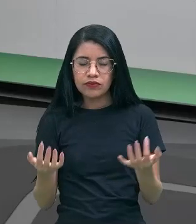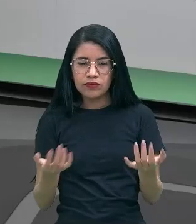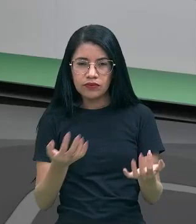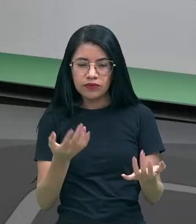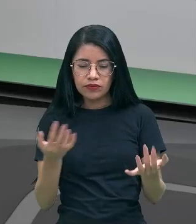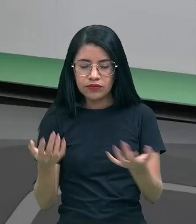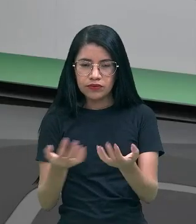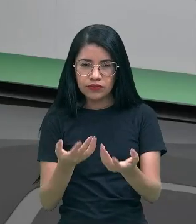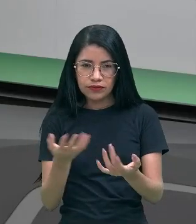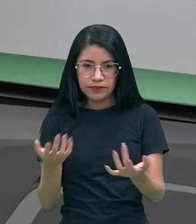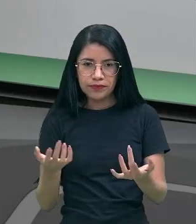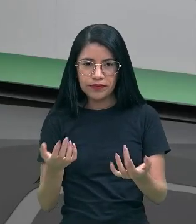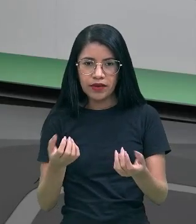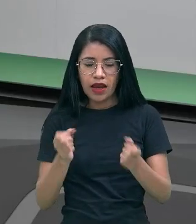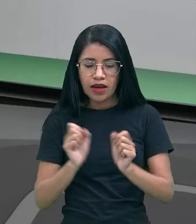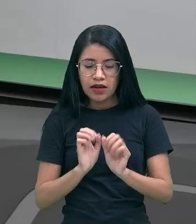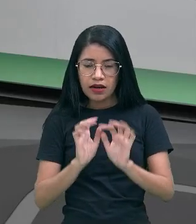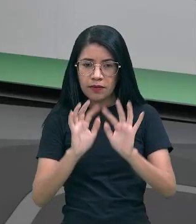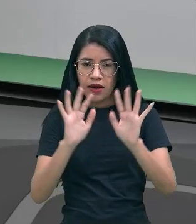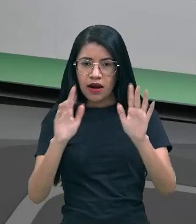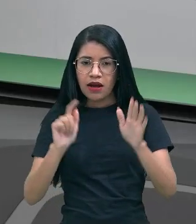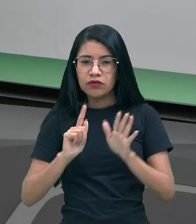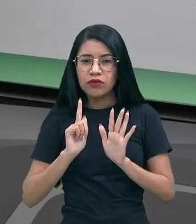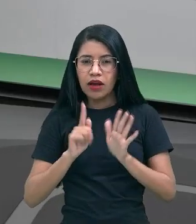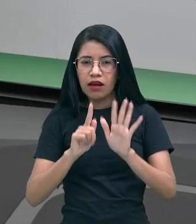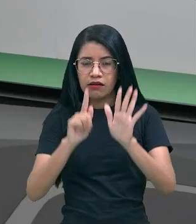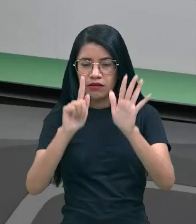ele tem, ó, liberado muita fumaça,